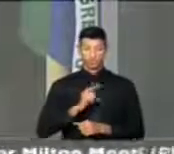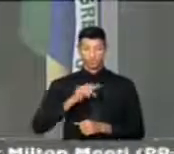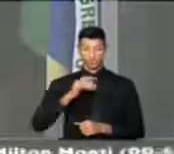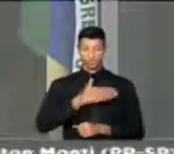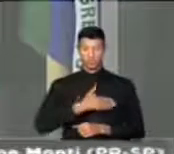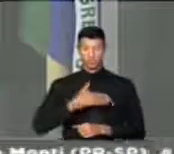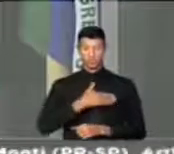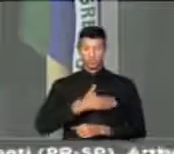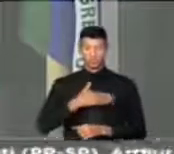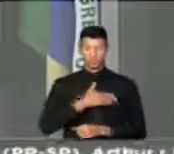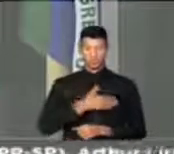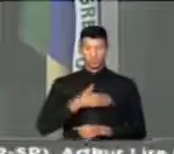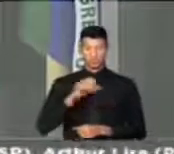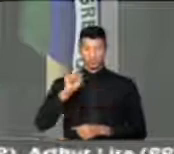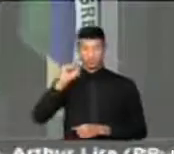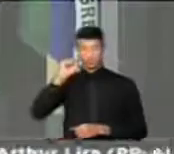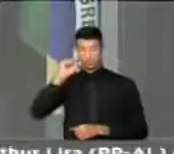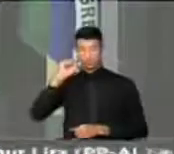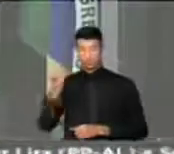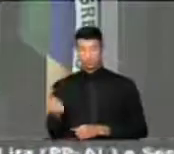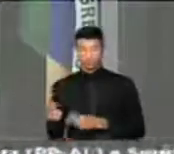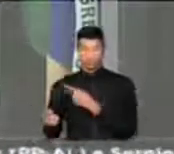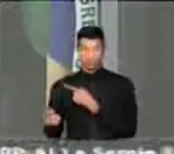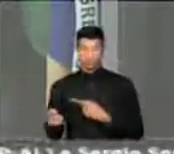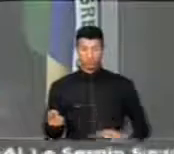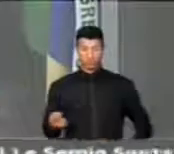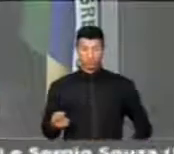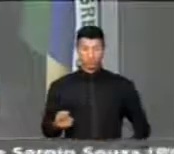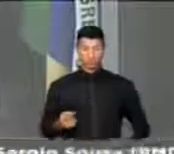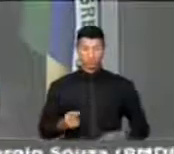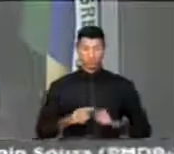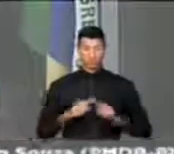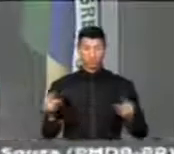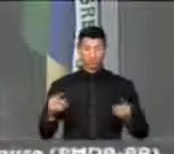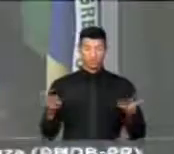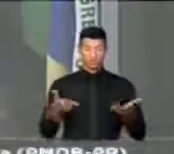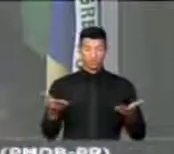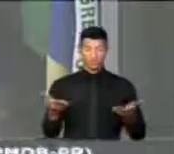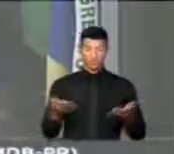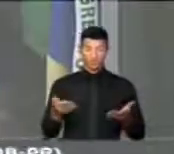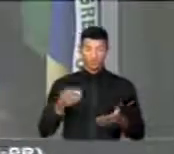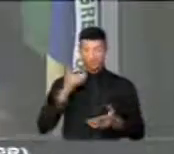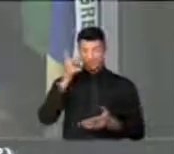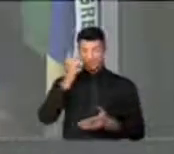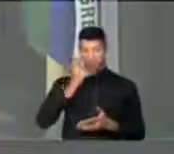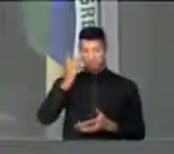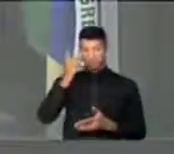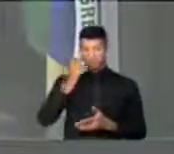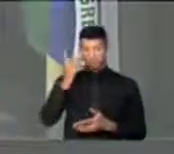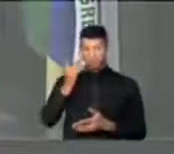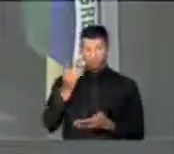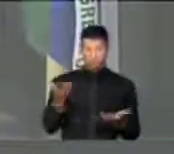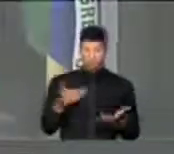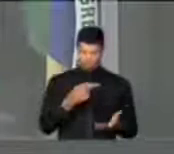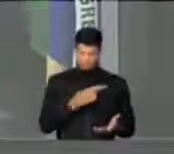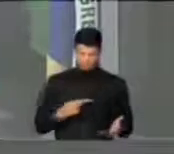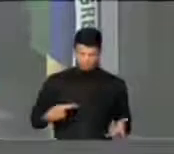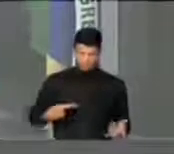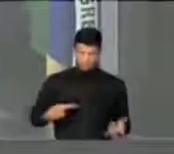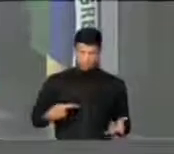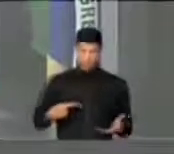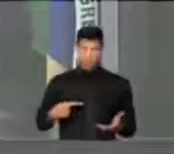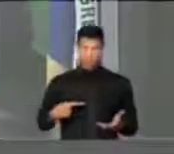prazer e a honra de ser seu vice-presidente. Mas eu agora, meu caro deputado, meu caro